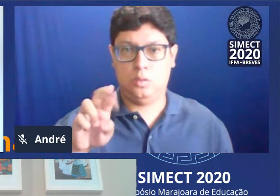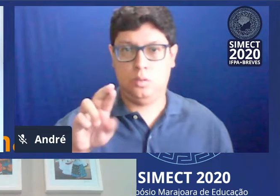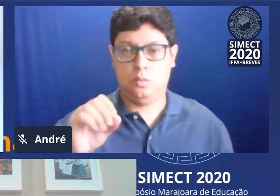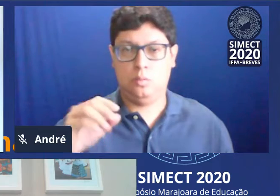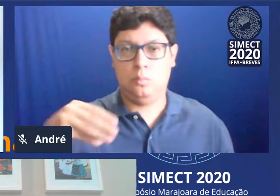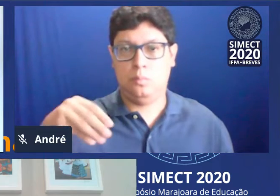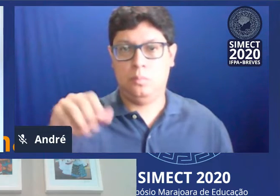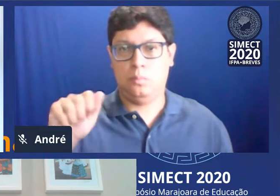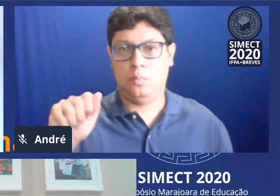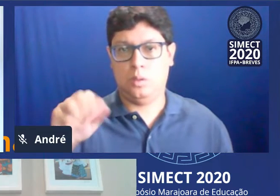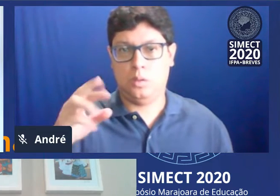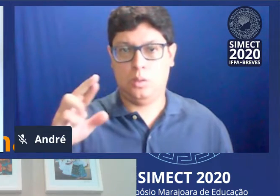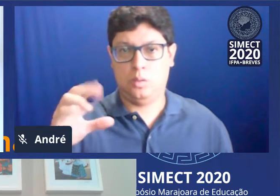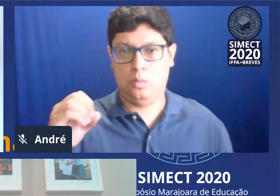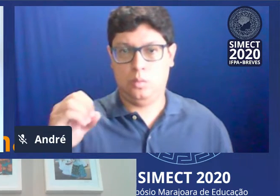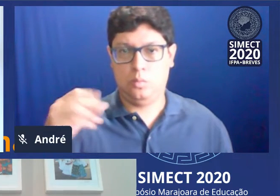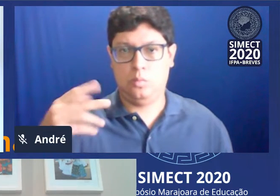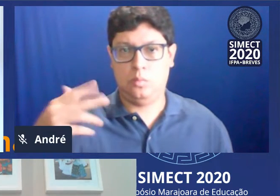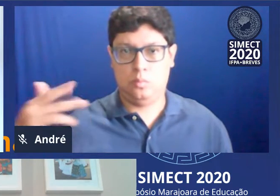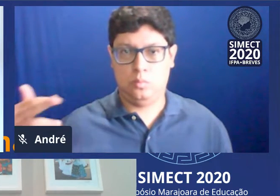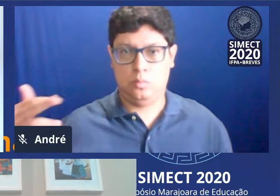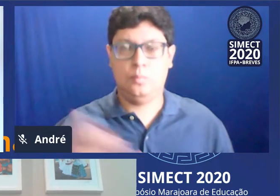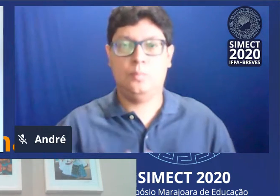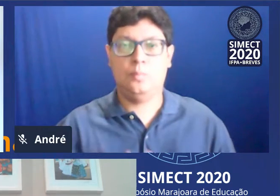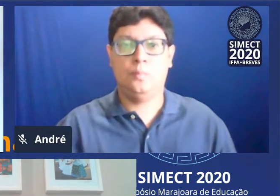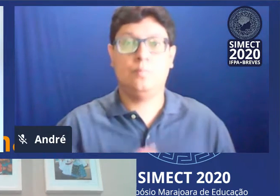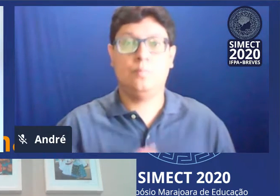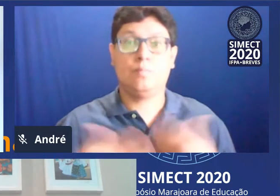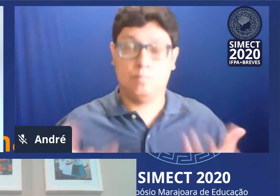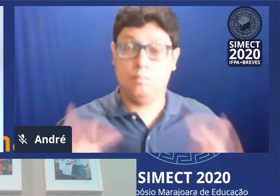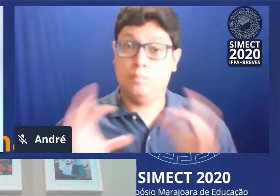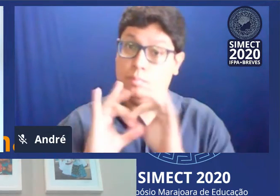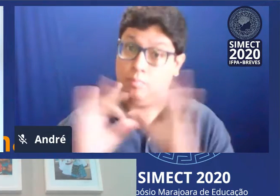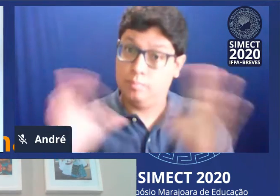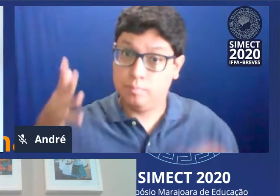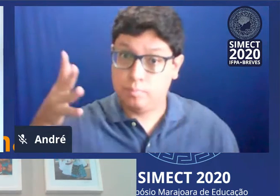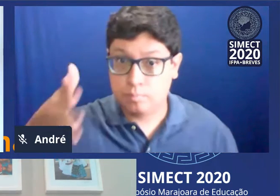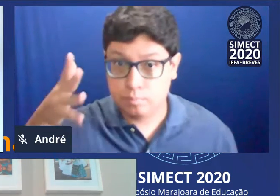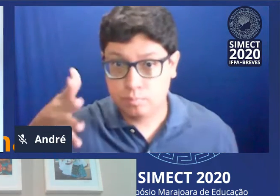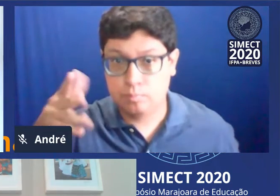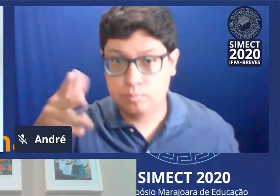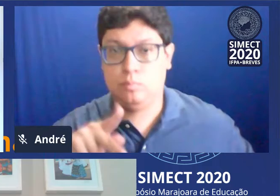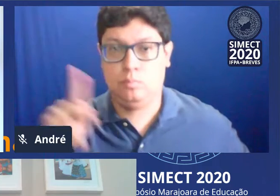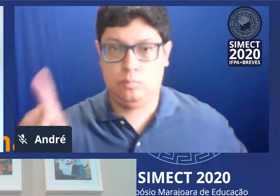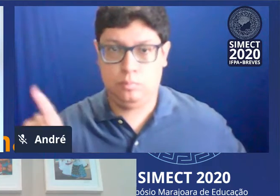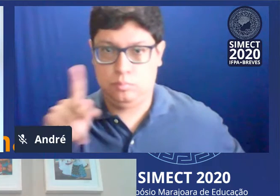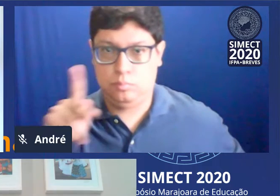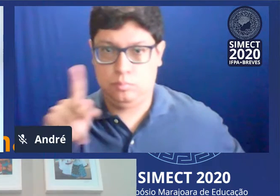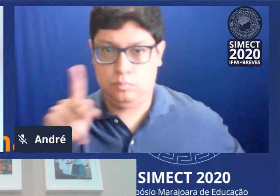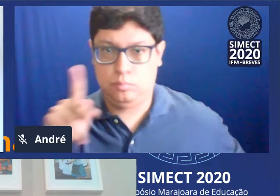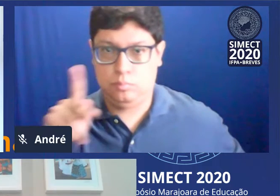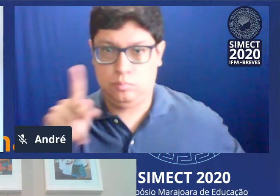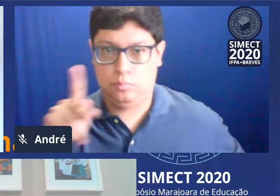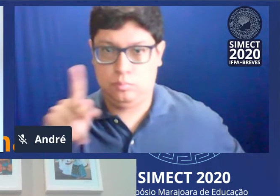Então, agora deixo a fala, né, com a nossa palestrante, a professora Cristiana. Fique à